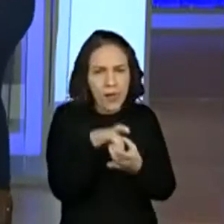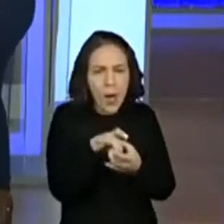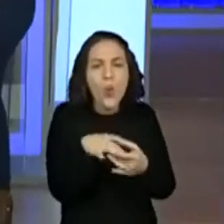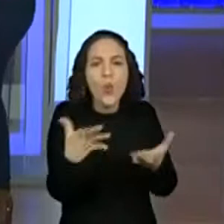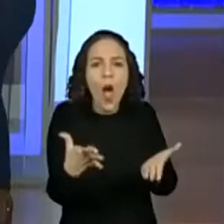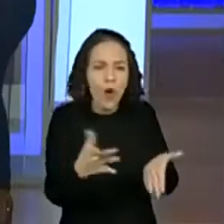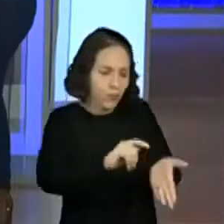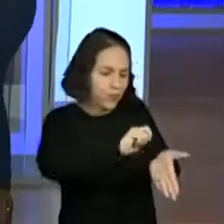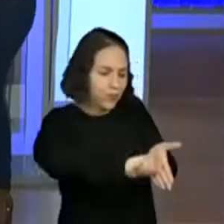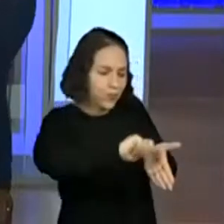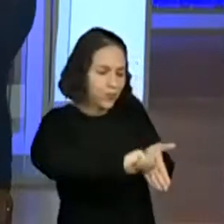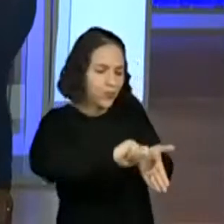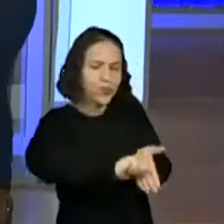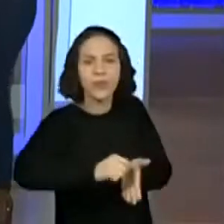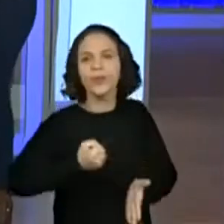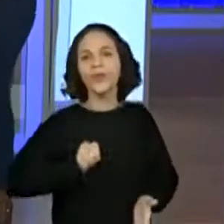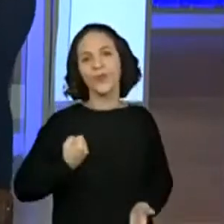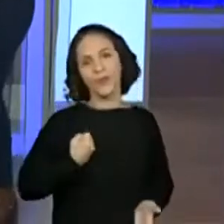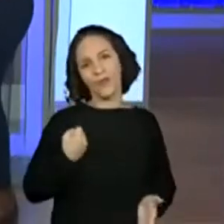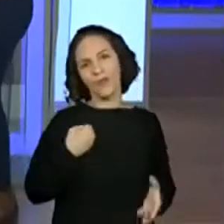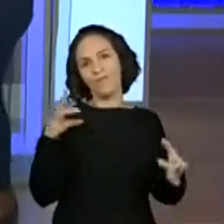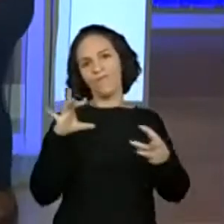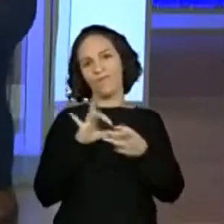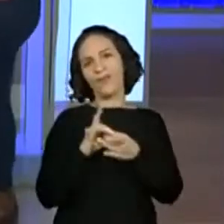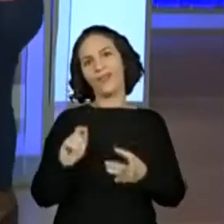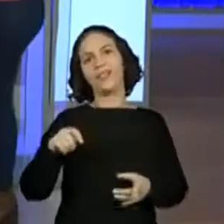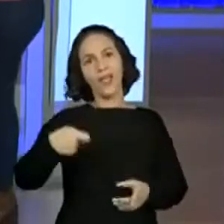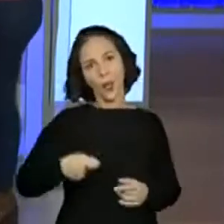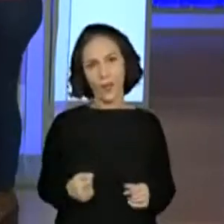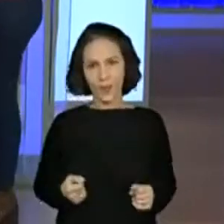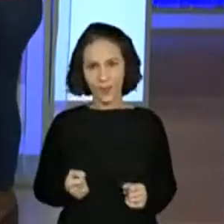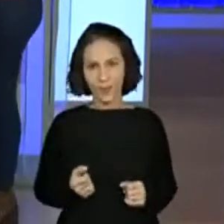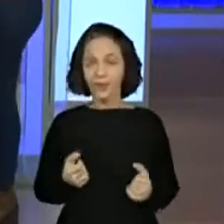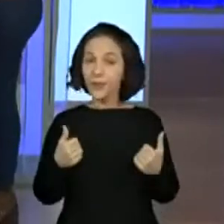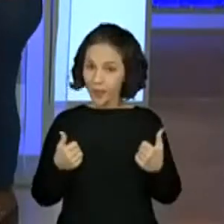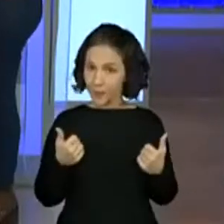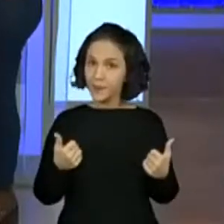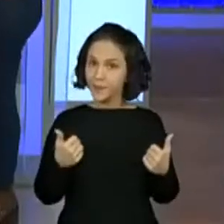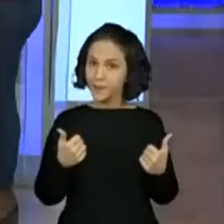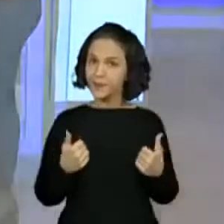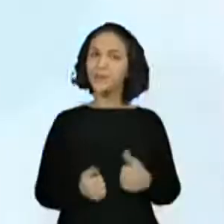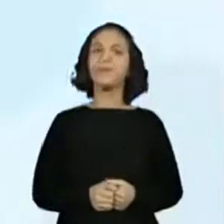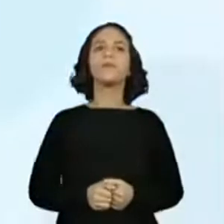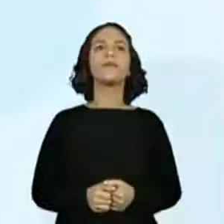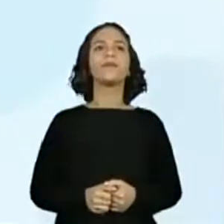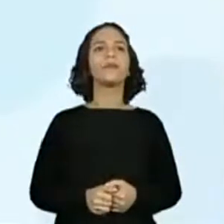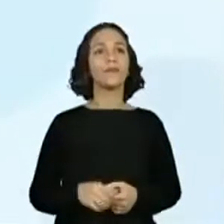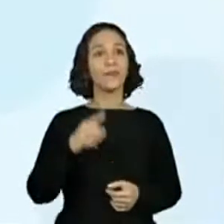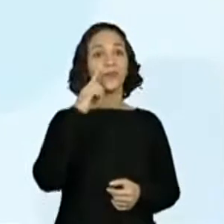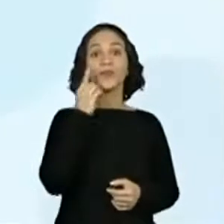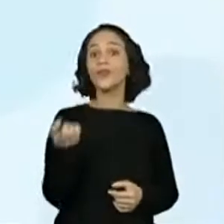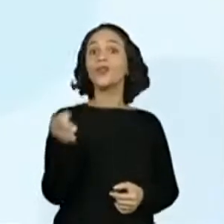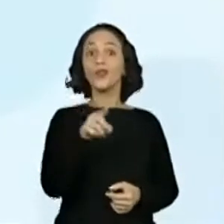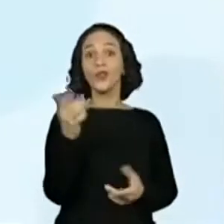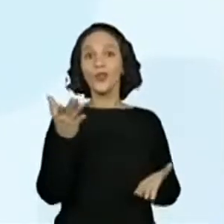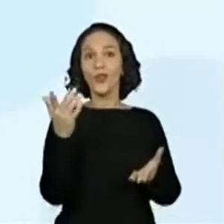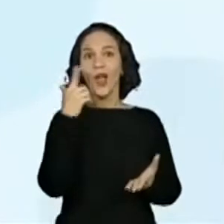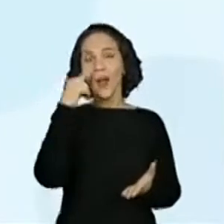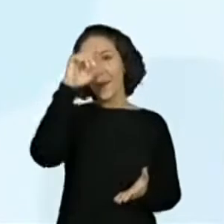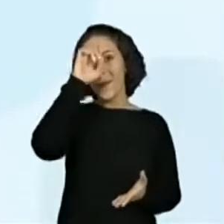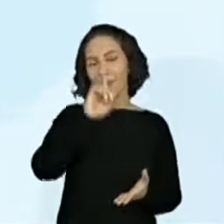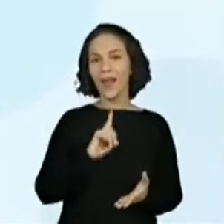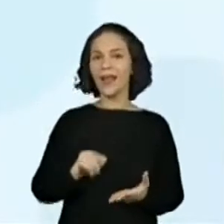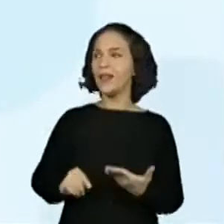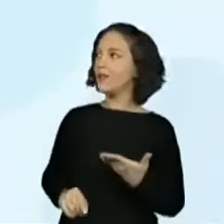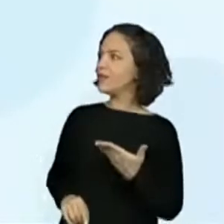aí a forma de representar. Muito bom. Sim. E o próximo número aqui, que é o mesmo que 70 mais